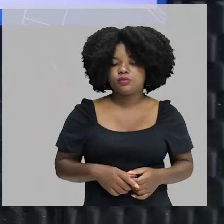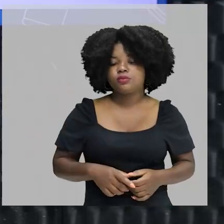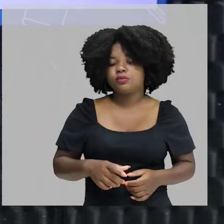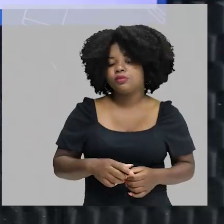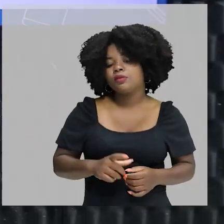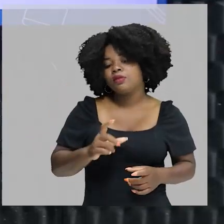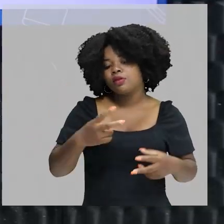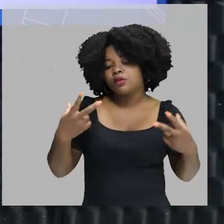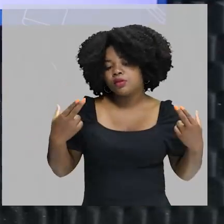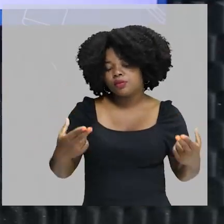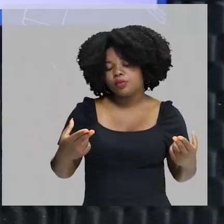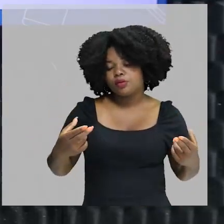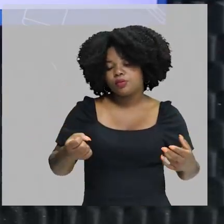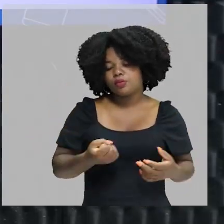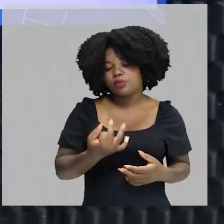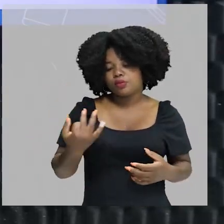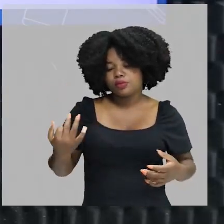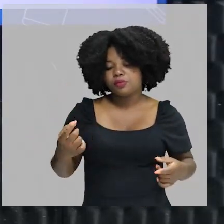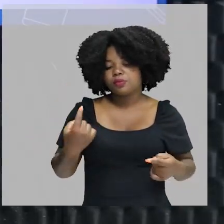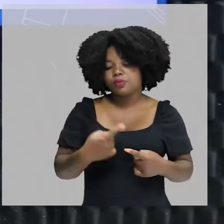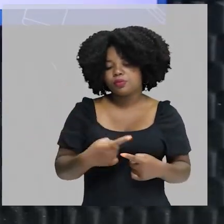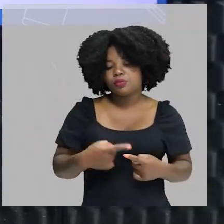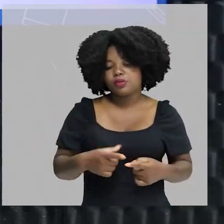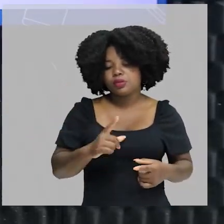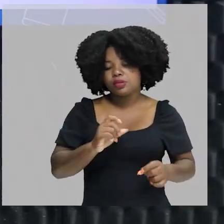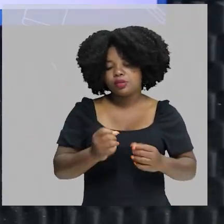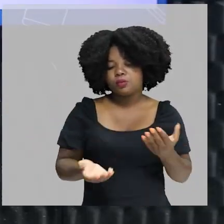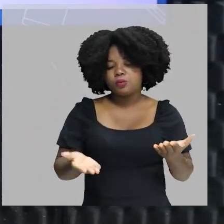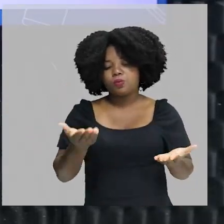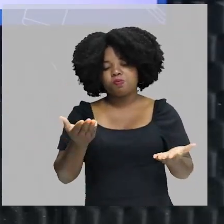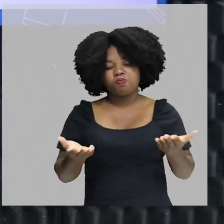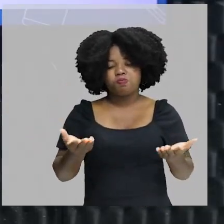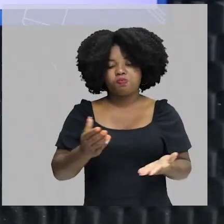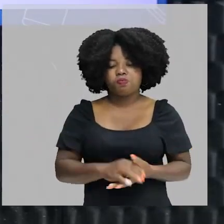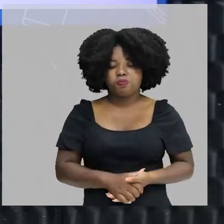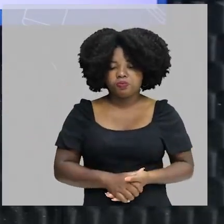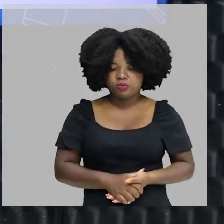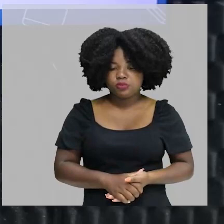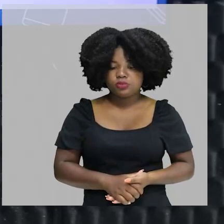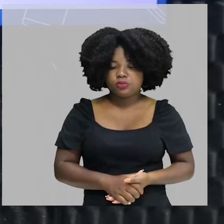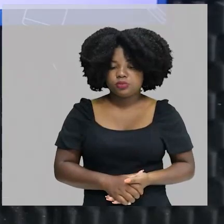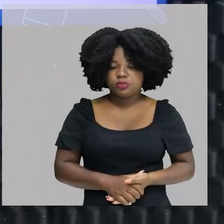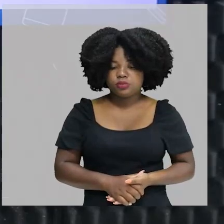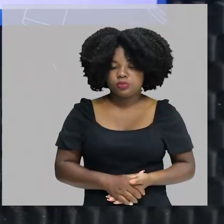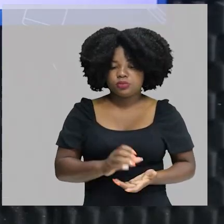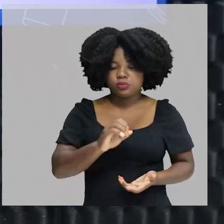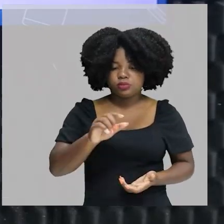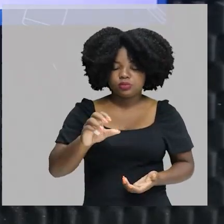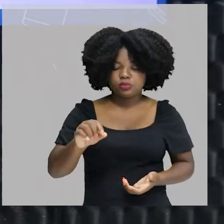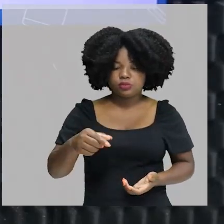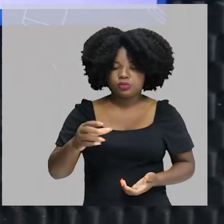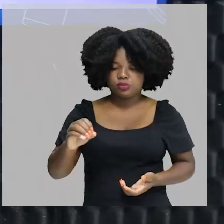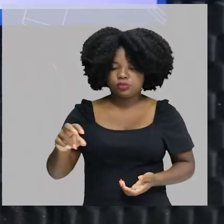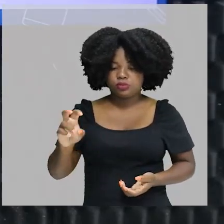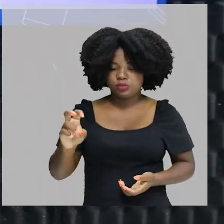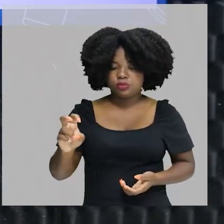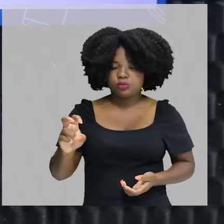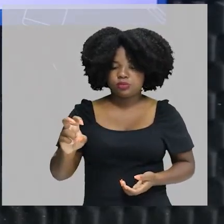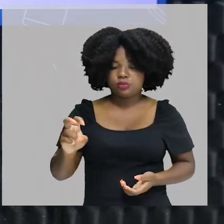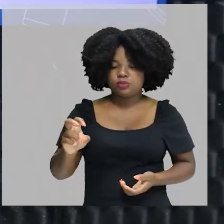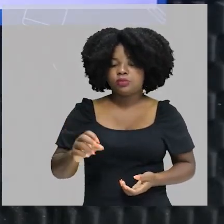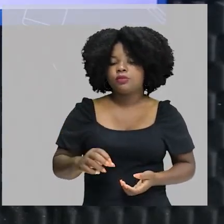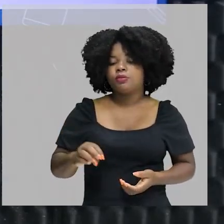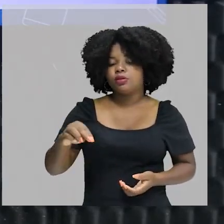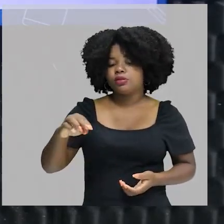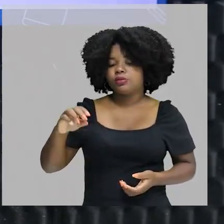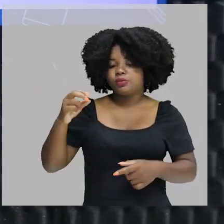ter essa mesma quantidade, porque eu vou obedecer à proporção. Eu vou ter a mesma quantidade, 0,05 para o nitrato,